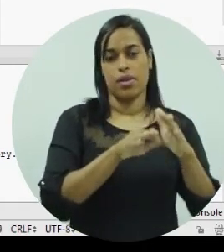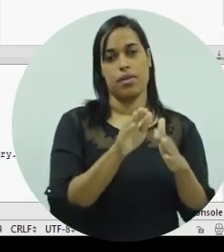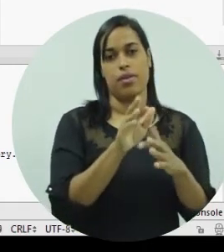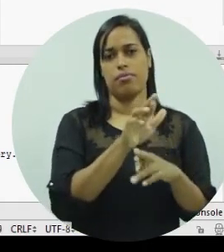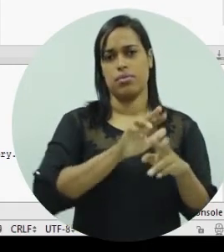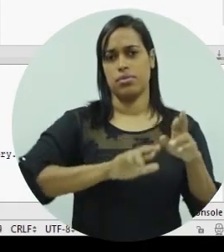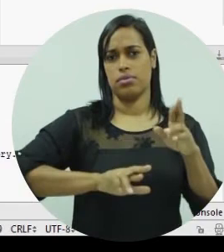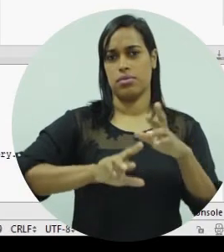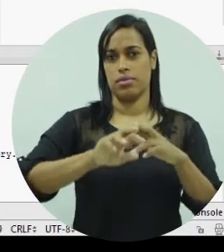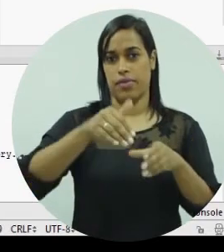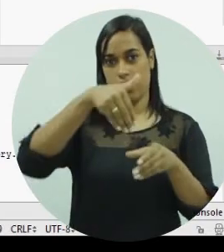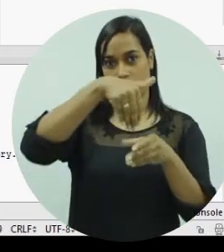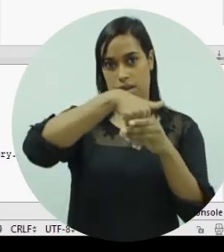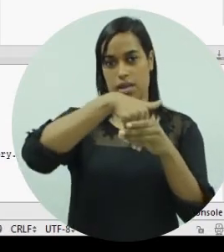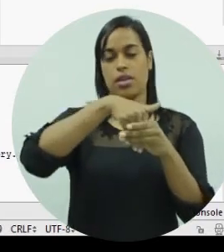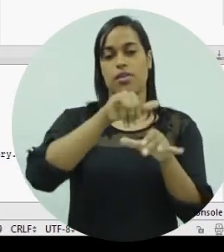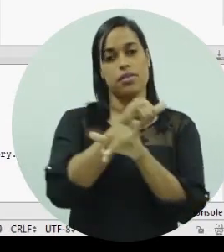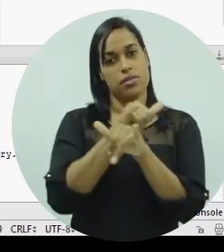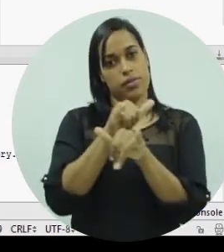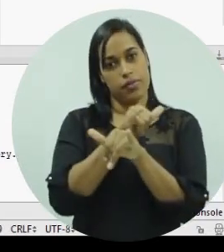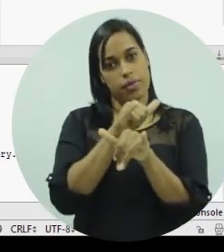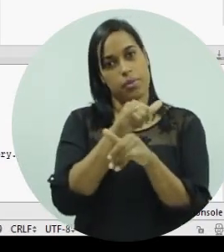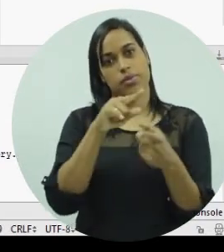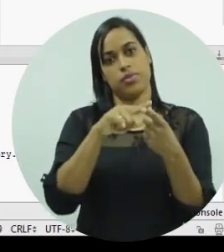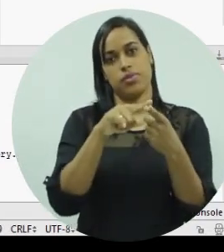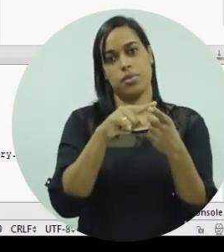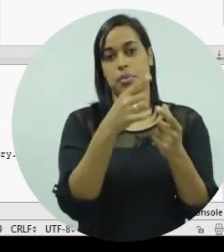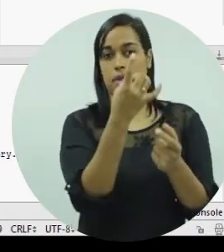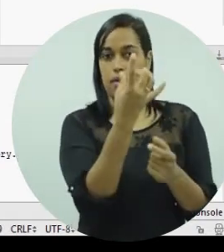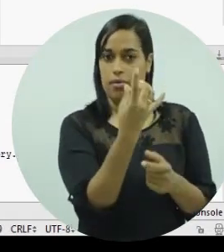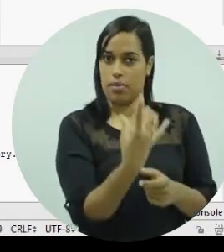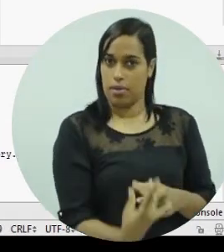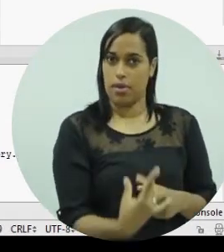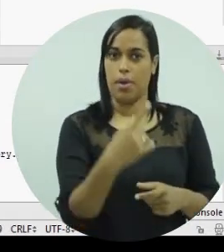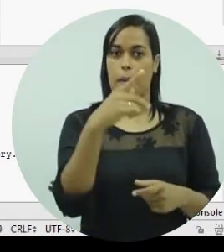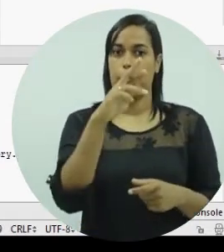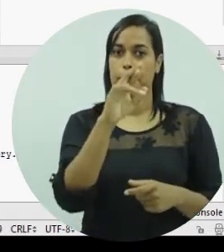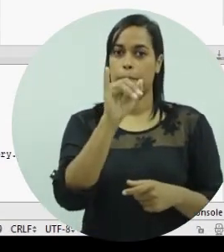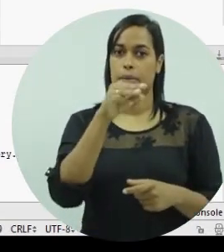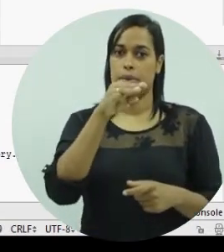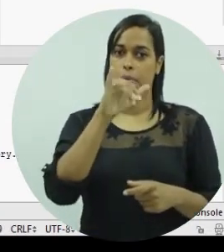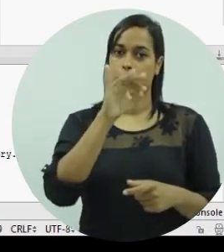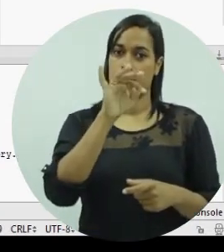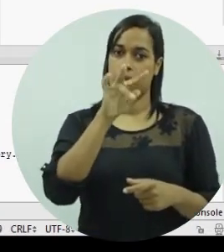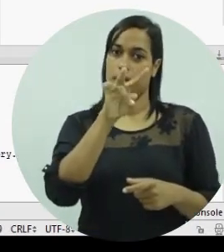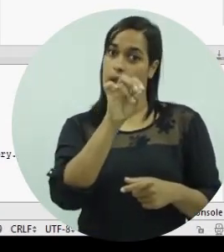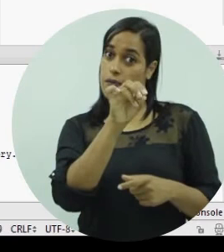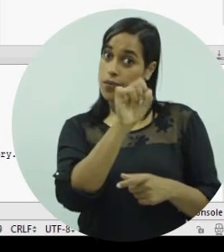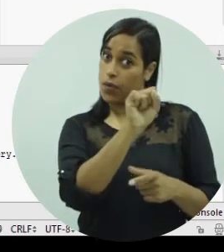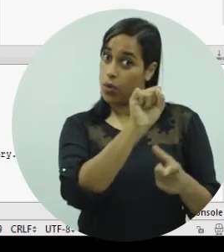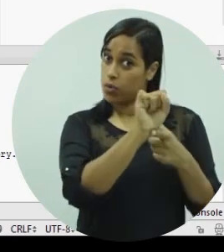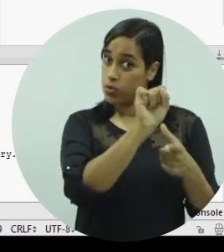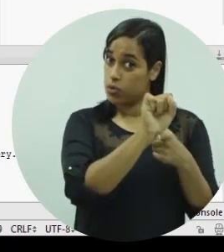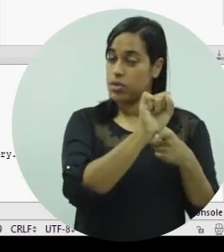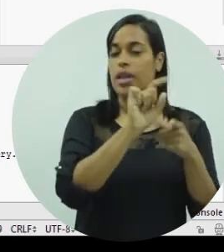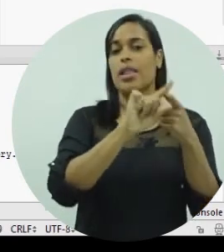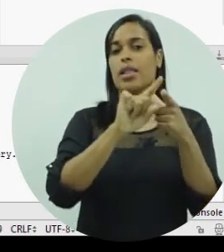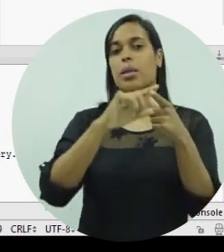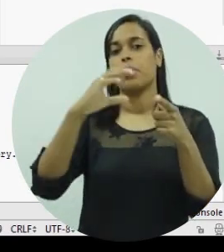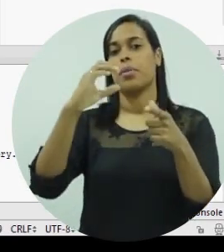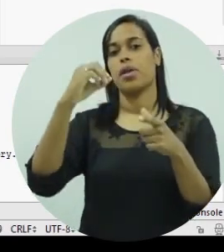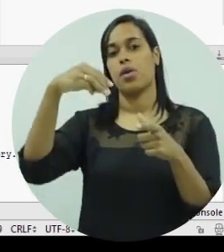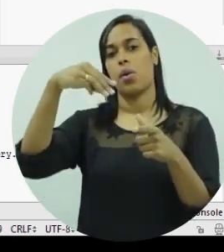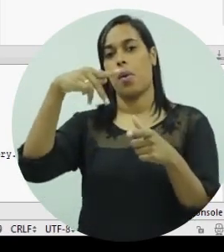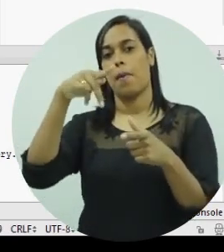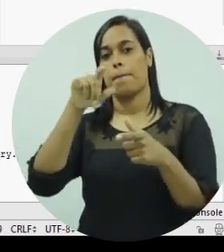Podemos classificá-los como tipos primitivos e tipos complexos. Os tipos primitivos, eles são